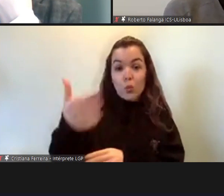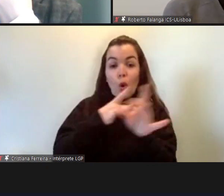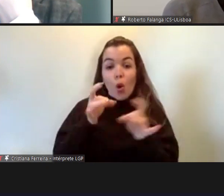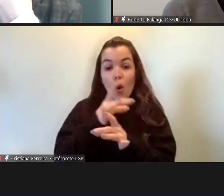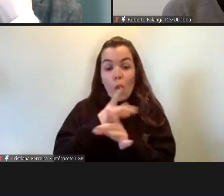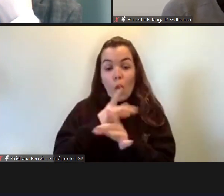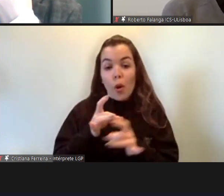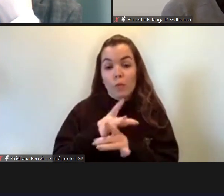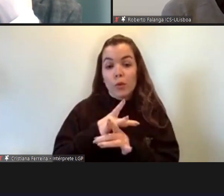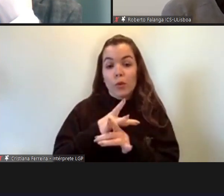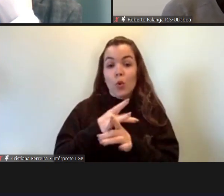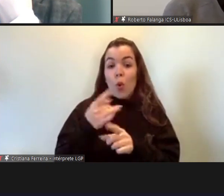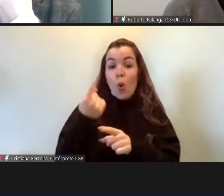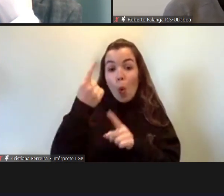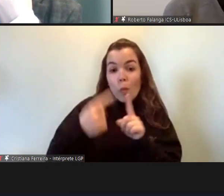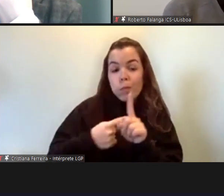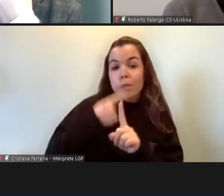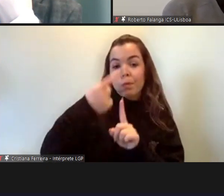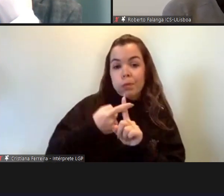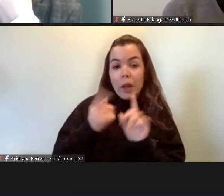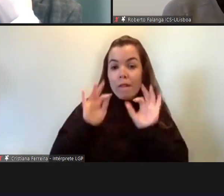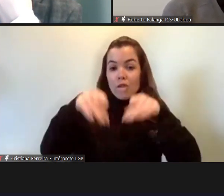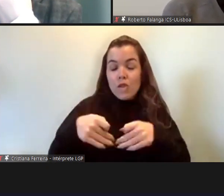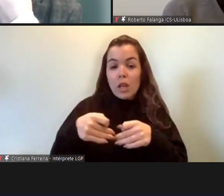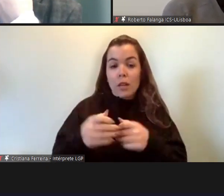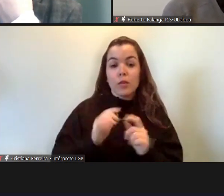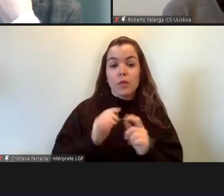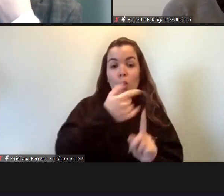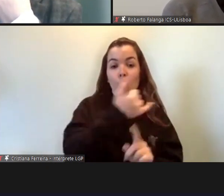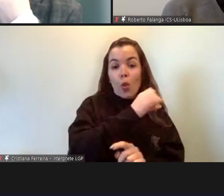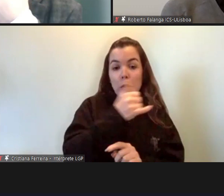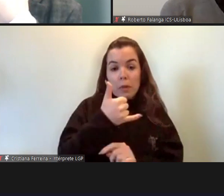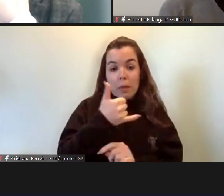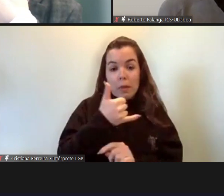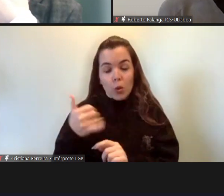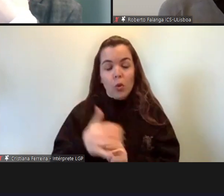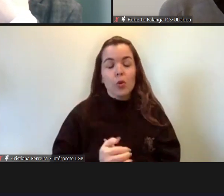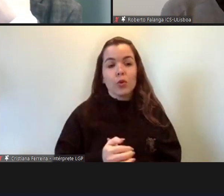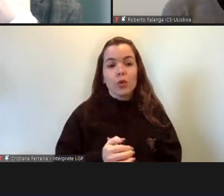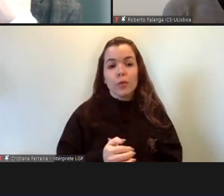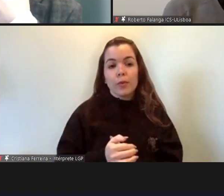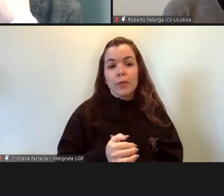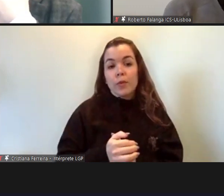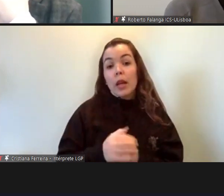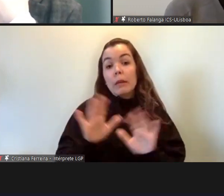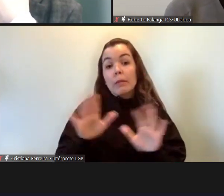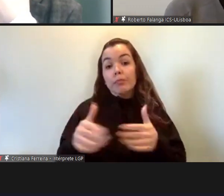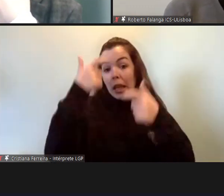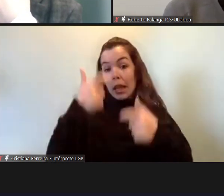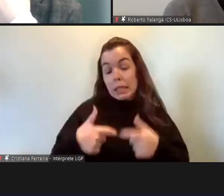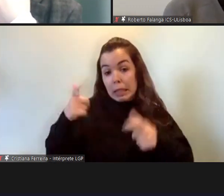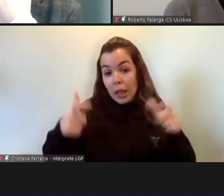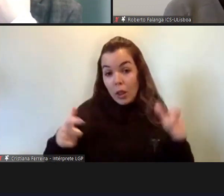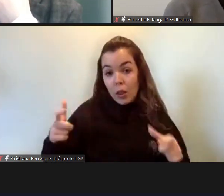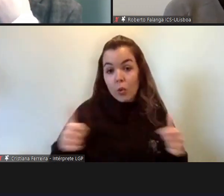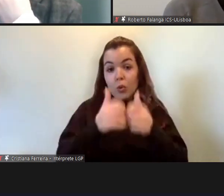durante um ano, que terminou em 2022, em que cidadãos de toda a União Europeia